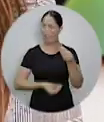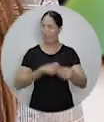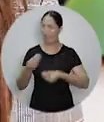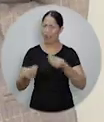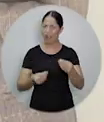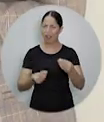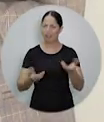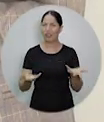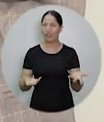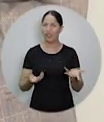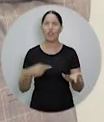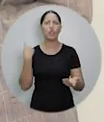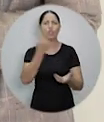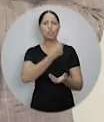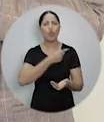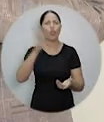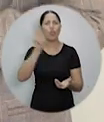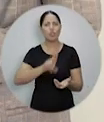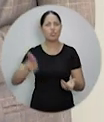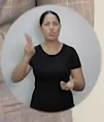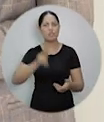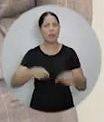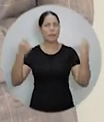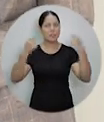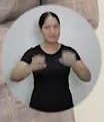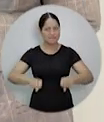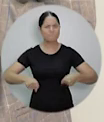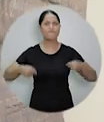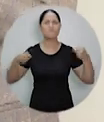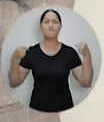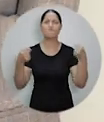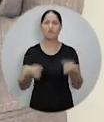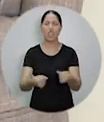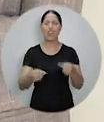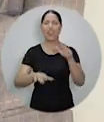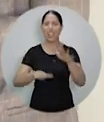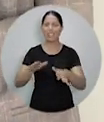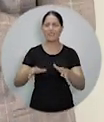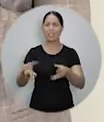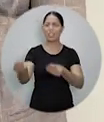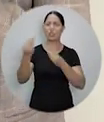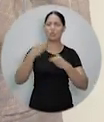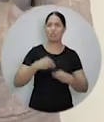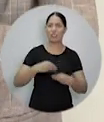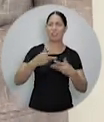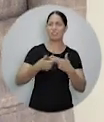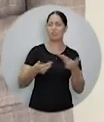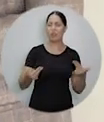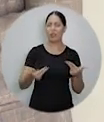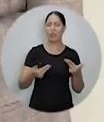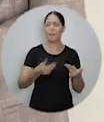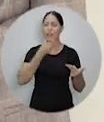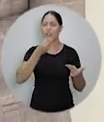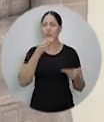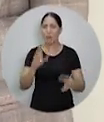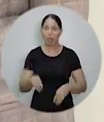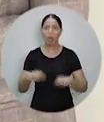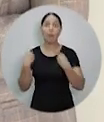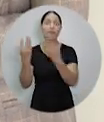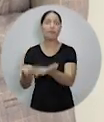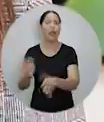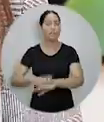das armas que nós usamos, das armas que nos são negadas e que são facilitadas, colocadas nas mãos dos homens para que